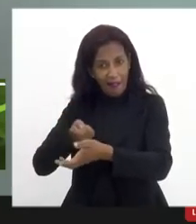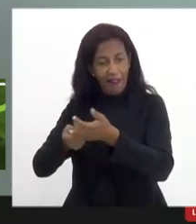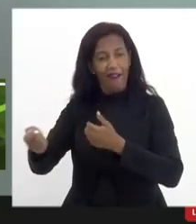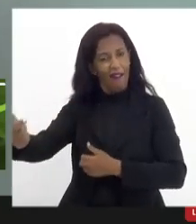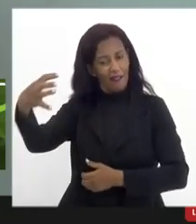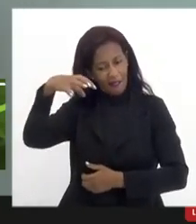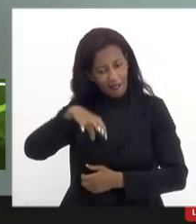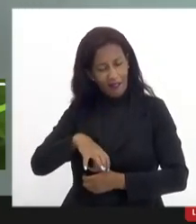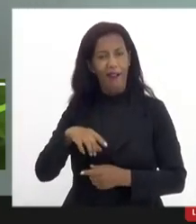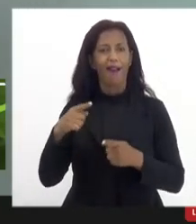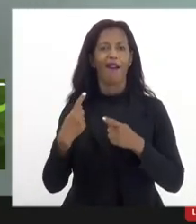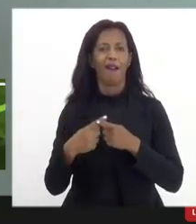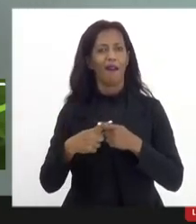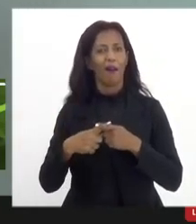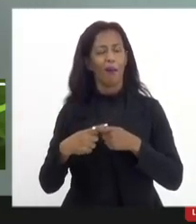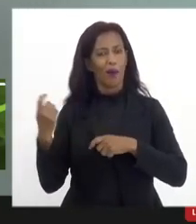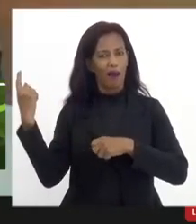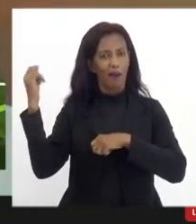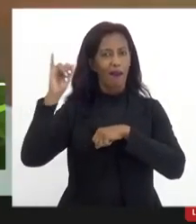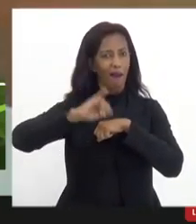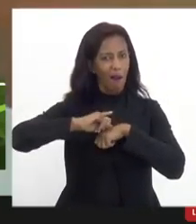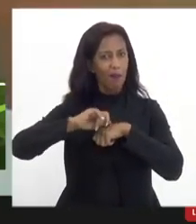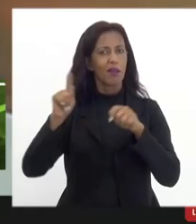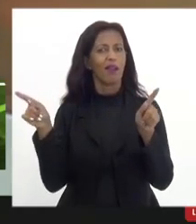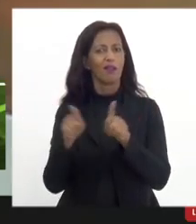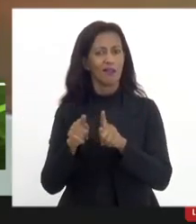região metropolitana é muito forte e o interior com tem certeza. Que